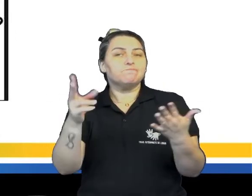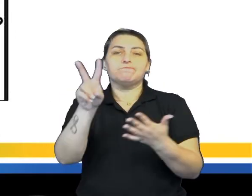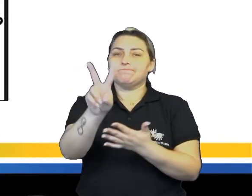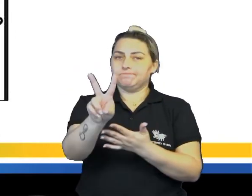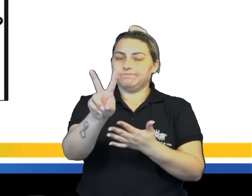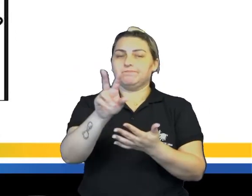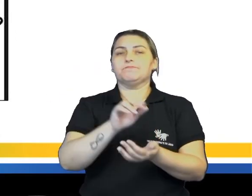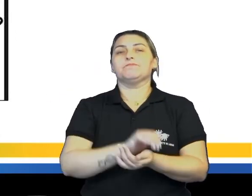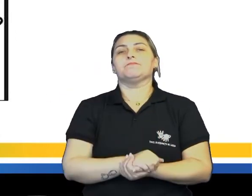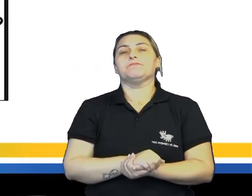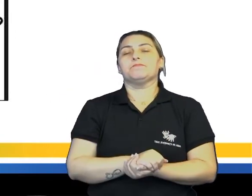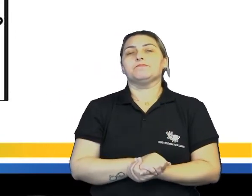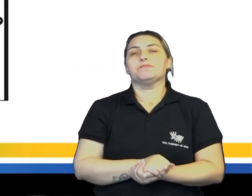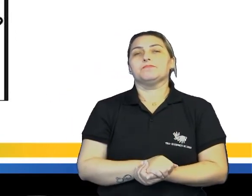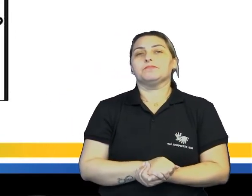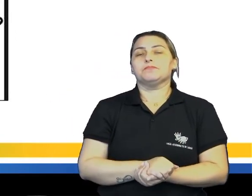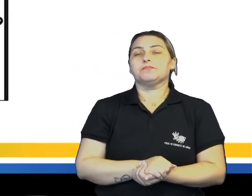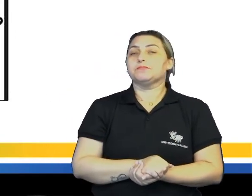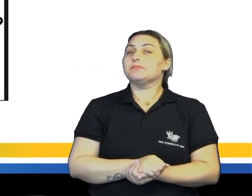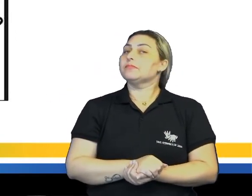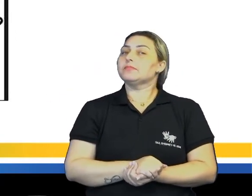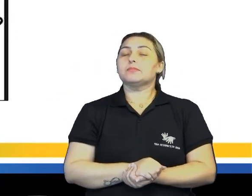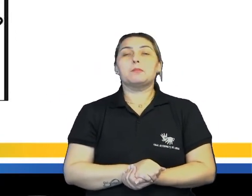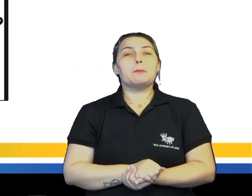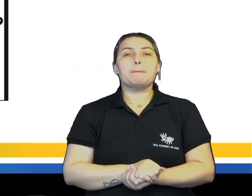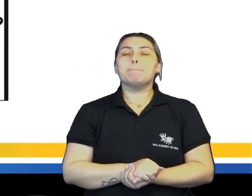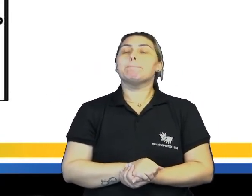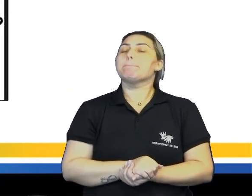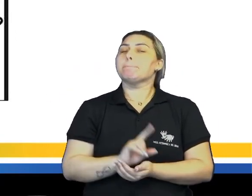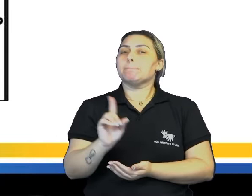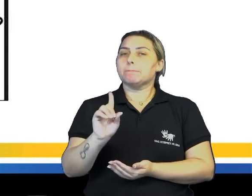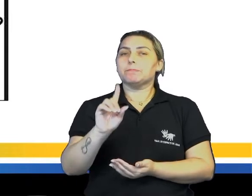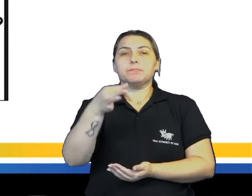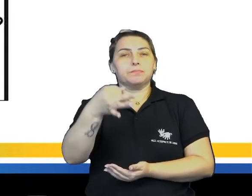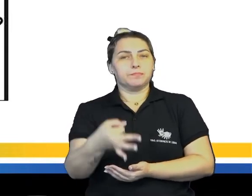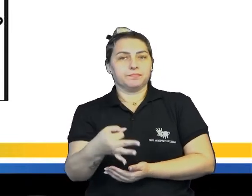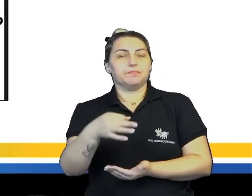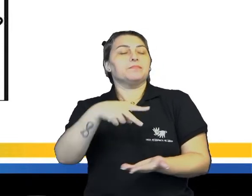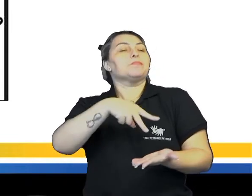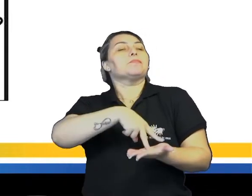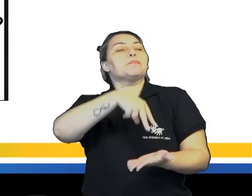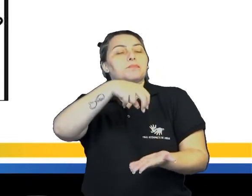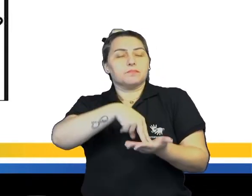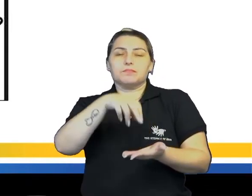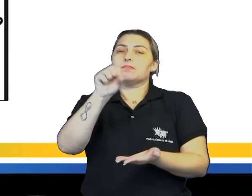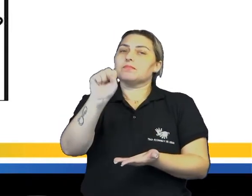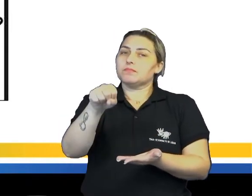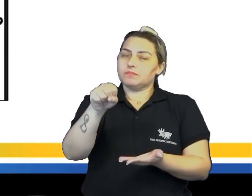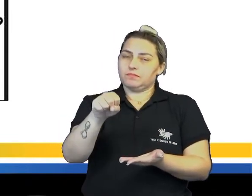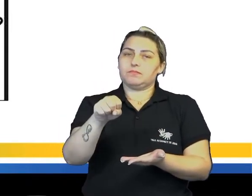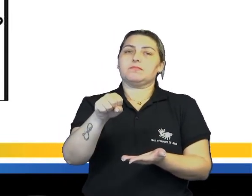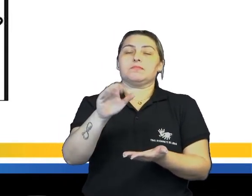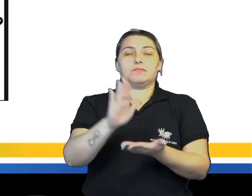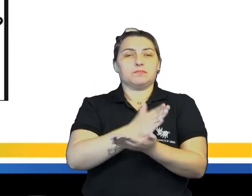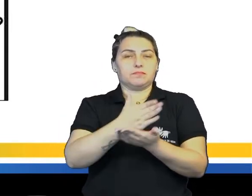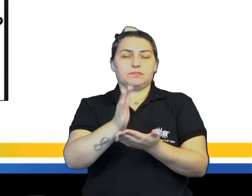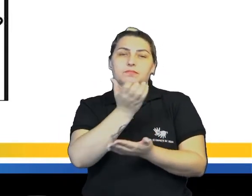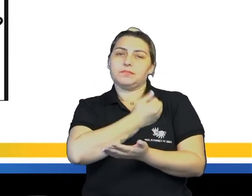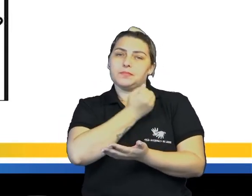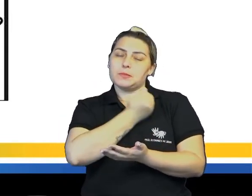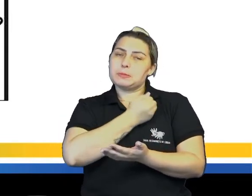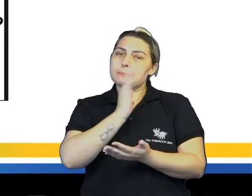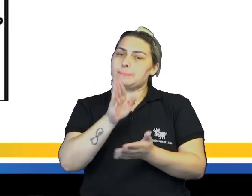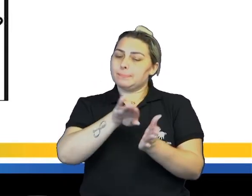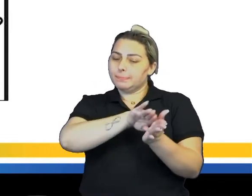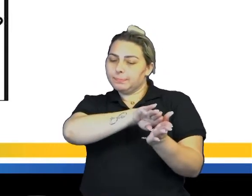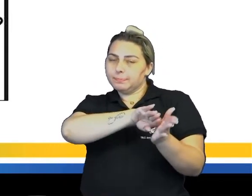O 2. Então, isso não está certo. O Guto, ele pulou sim, saltando alguns numerozinhos. Então, a gente